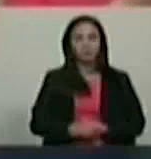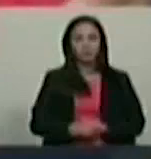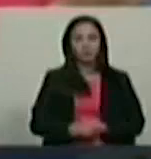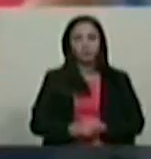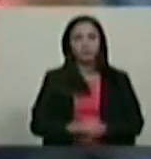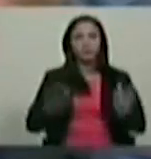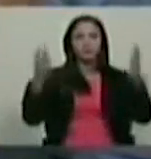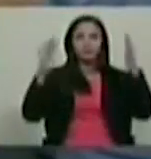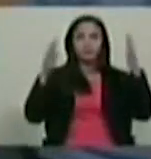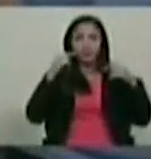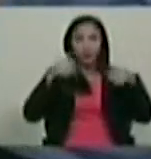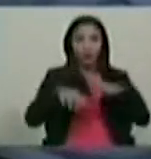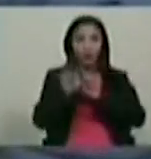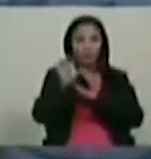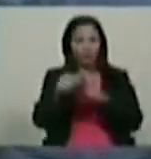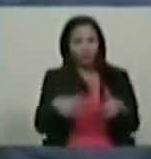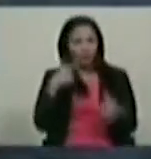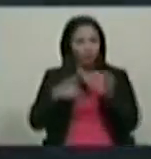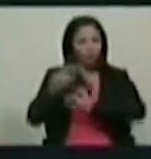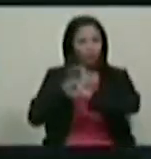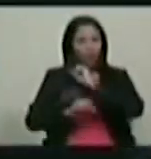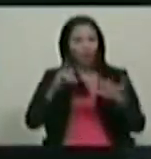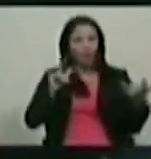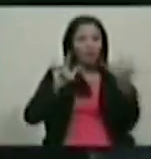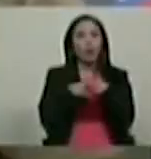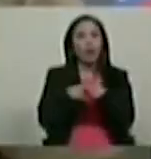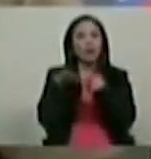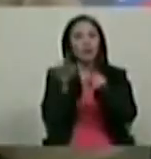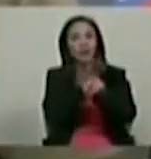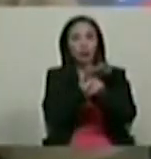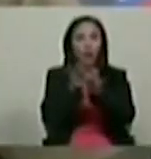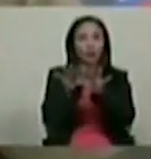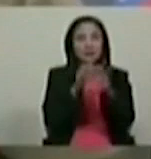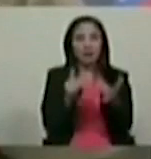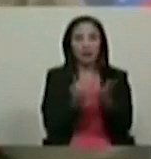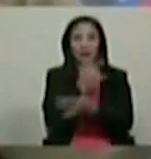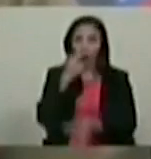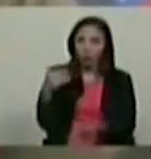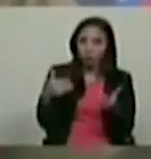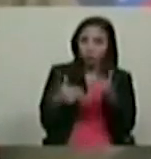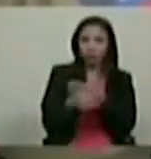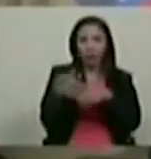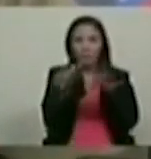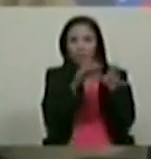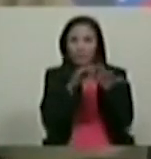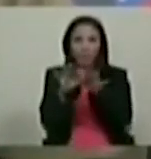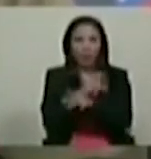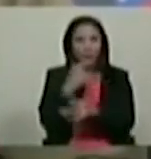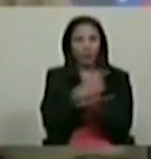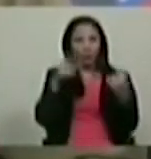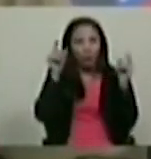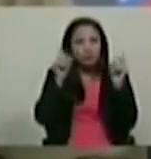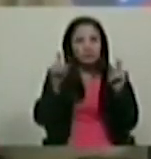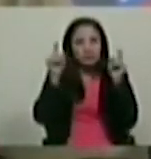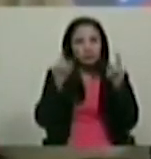disse Maduro, que assegurou também que sua administração vai ganhar dos governos que reconhecem o chefe do parlamento, Juan Guaidó, como presidente da